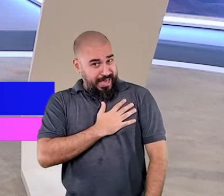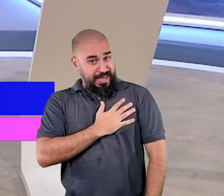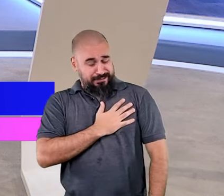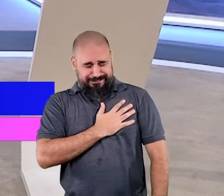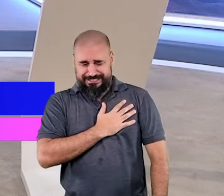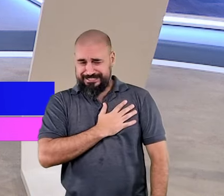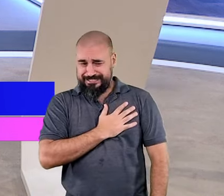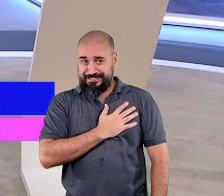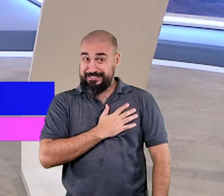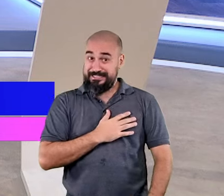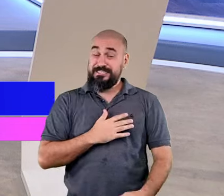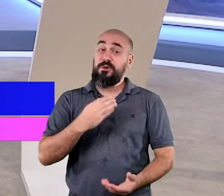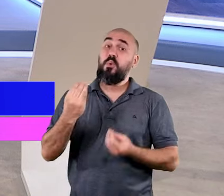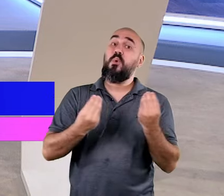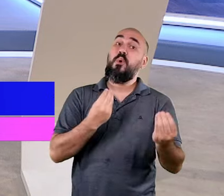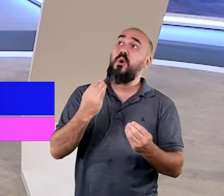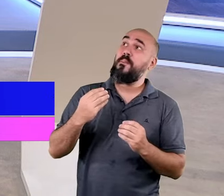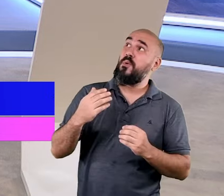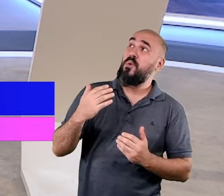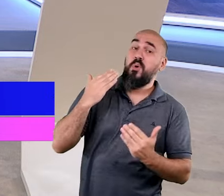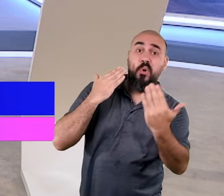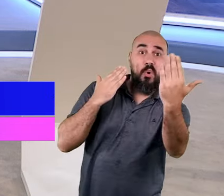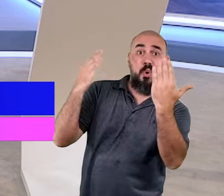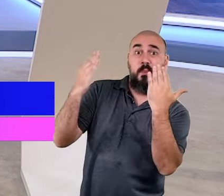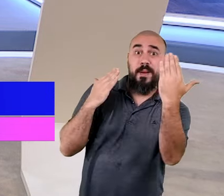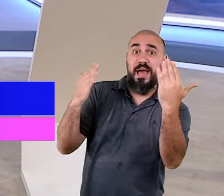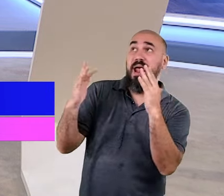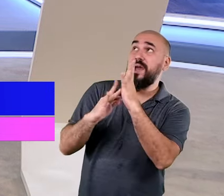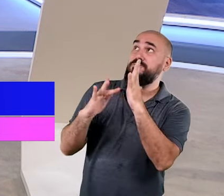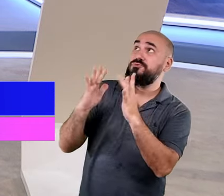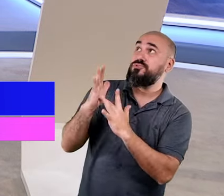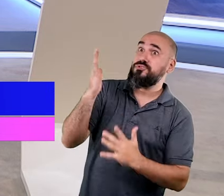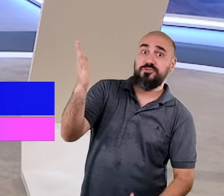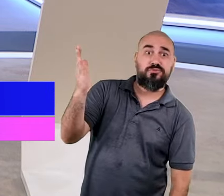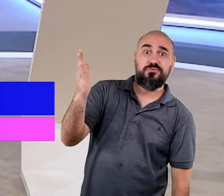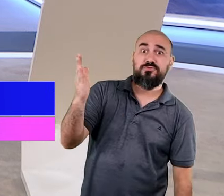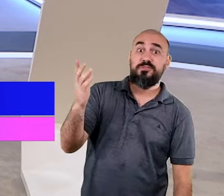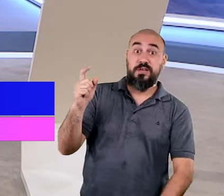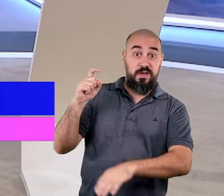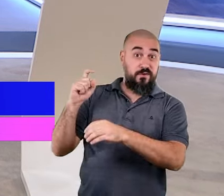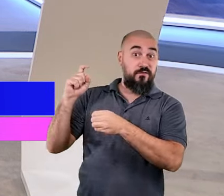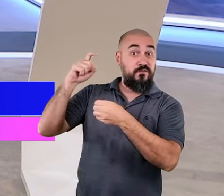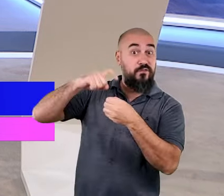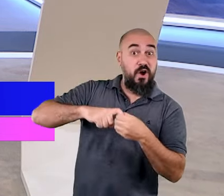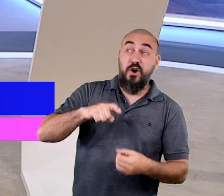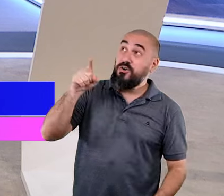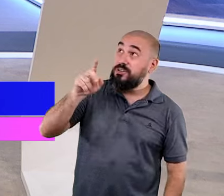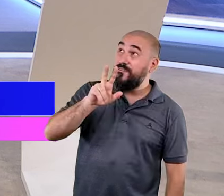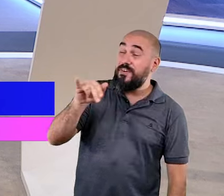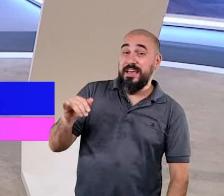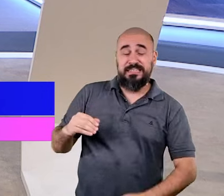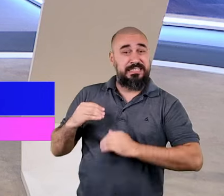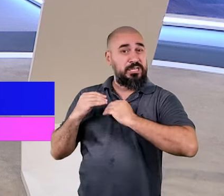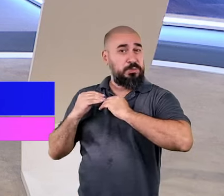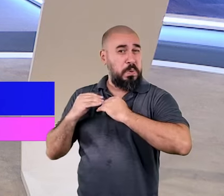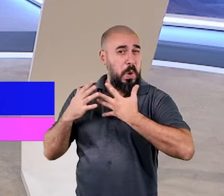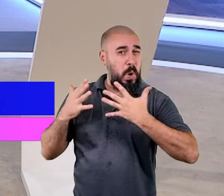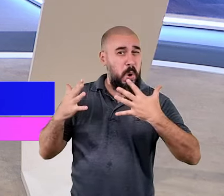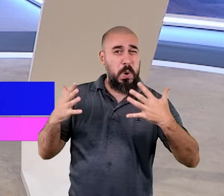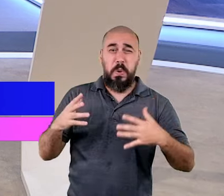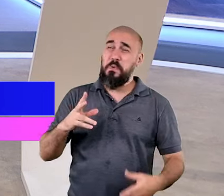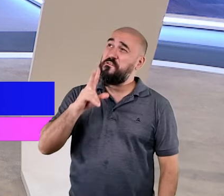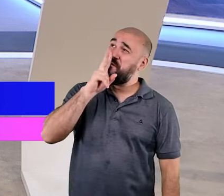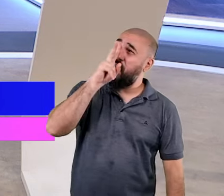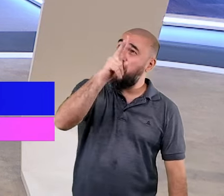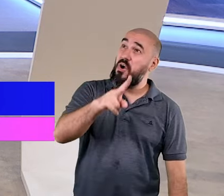da essência daquilo que Deus é. E o retorno de Jesus, a volta dele, será a manifestação daquilo que